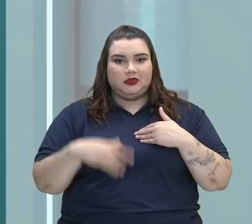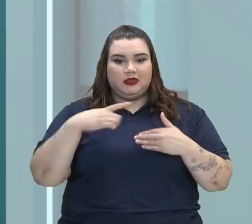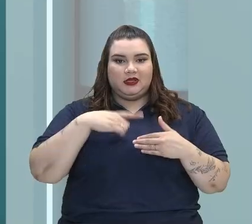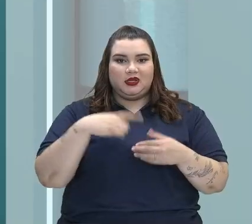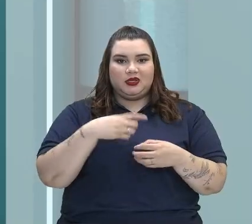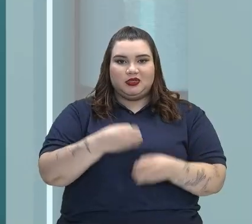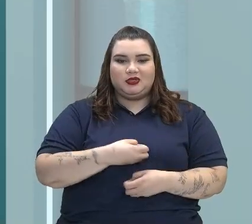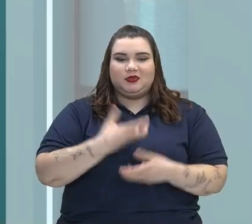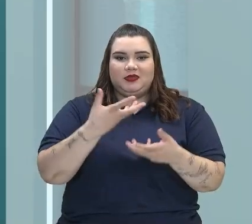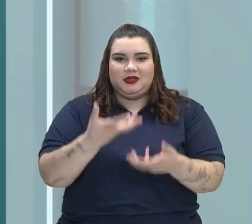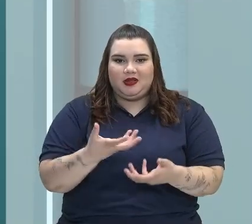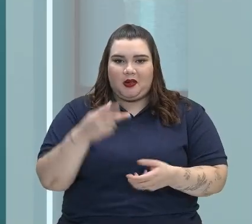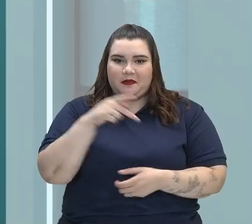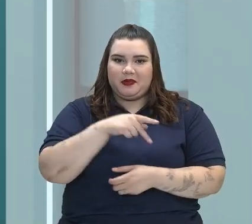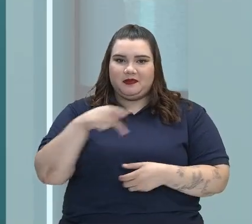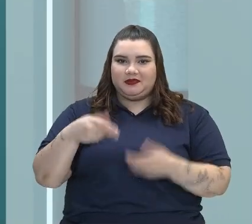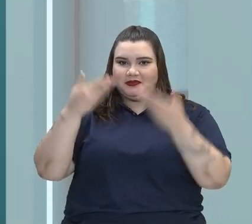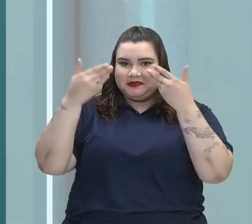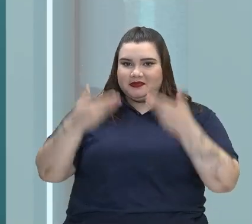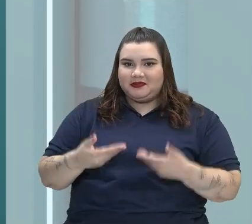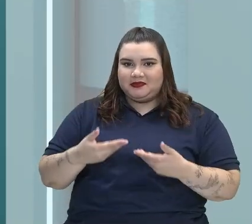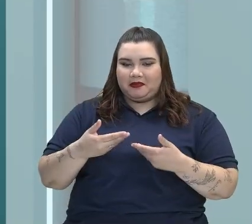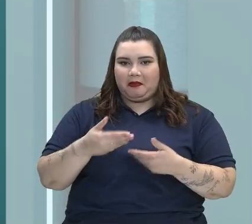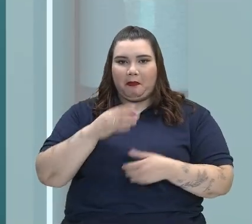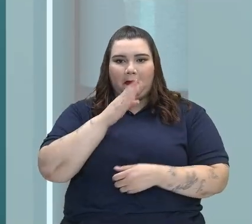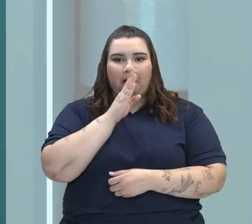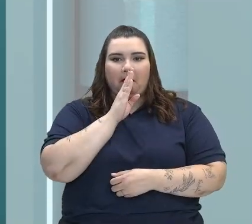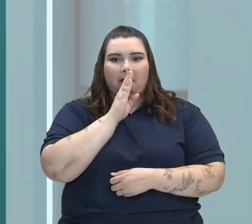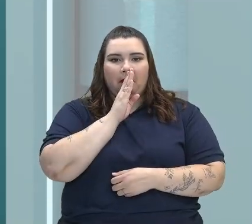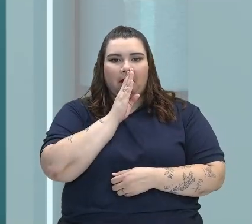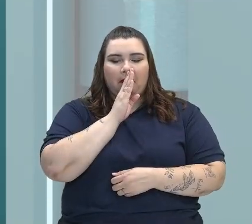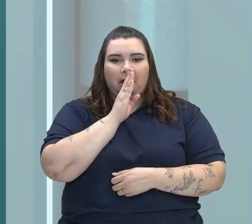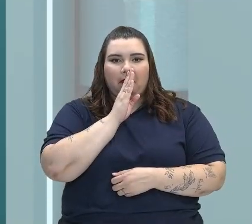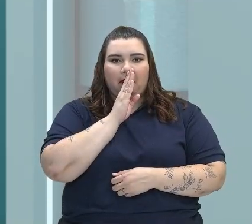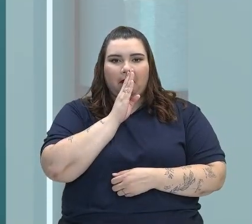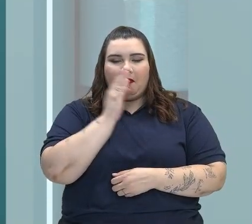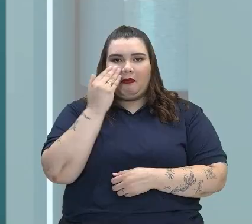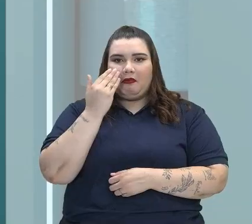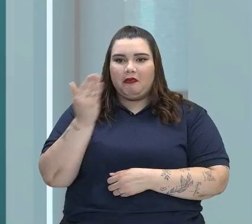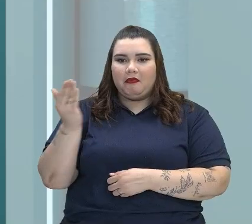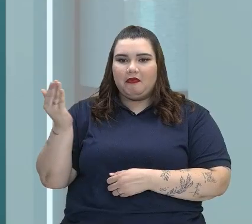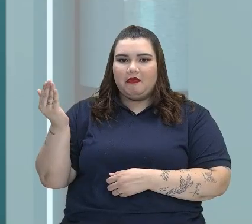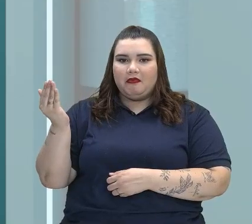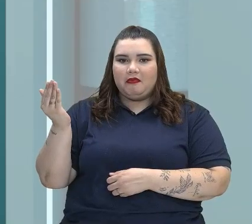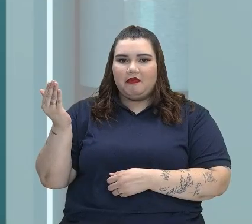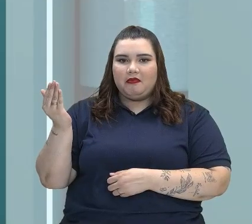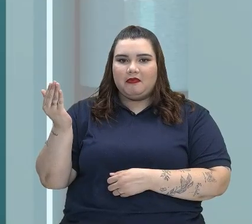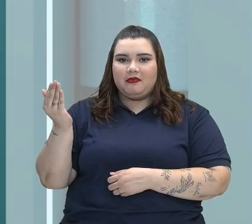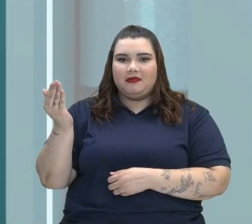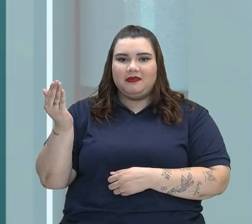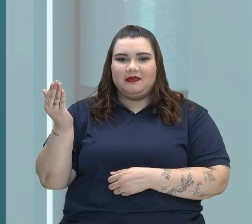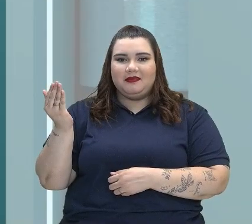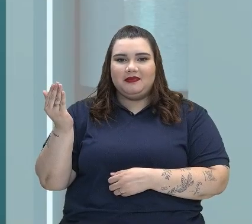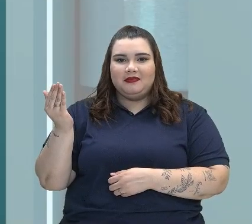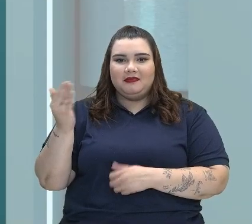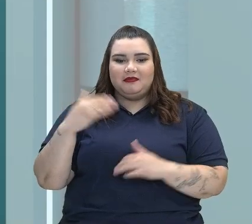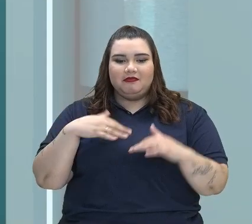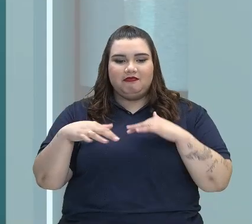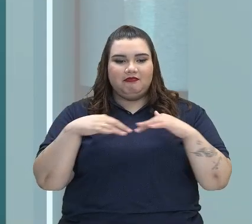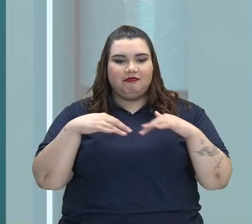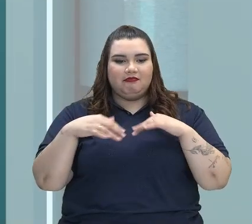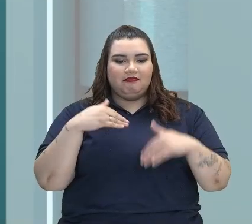fala, já pensou a professora Lúcia dando aula aqui todo o tempo assim, nós vamos falar agora sobre o corpo, os